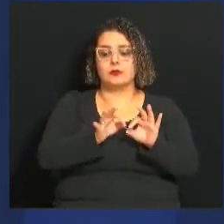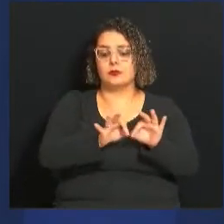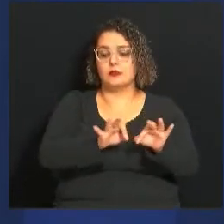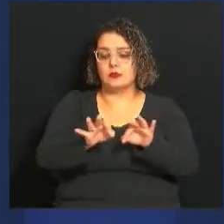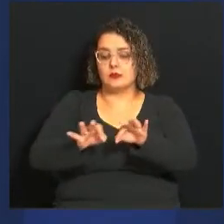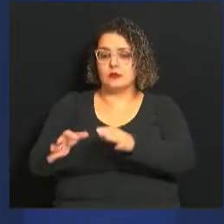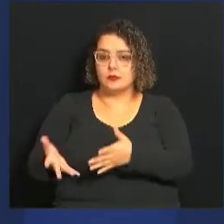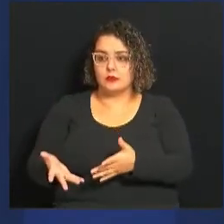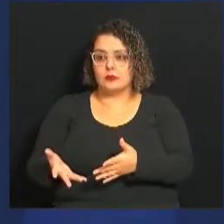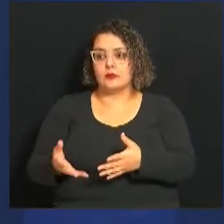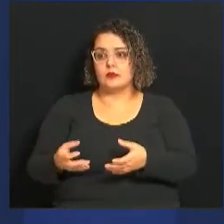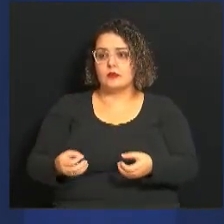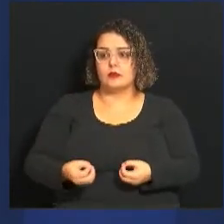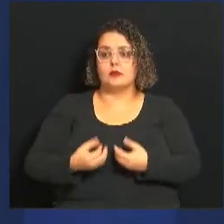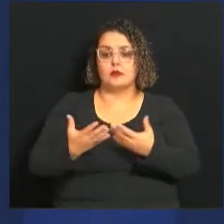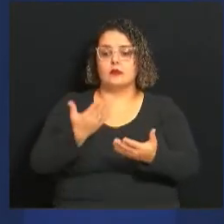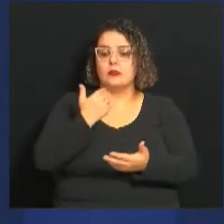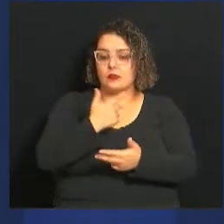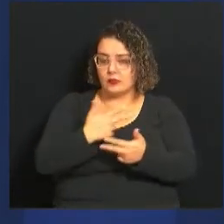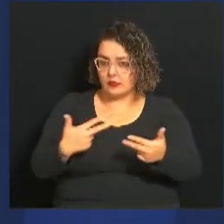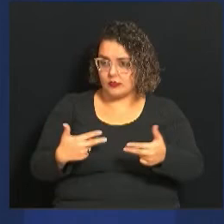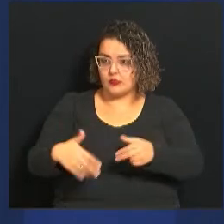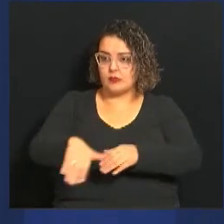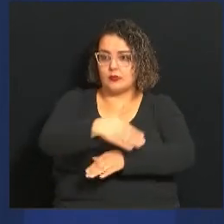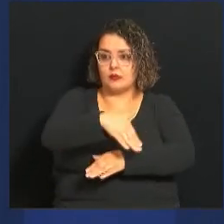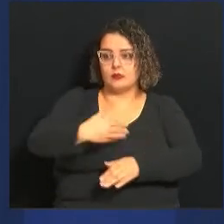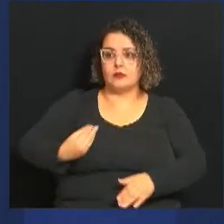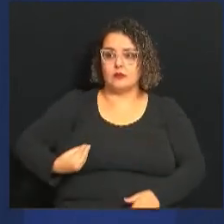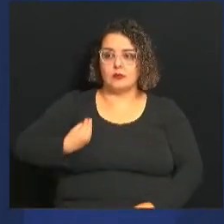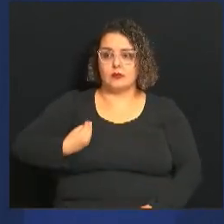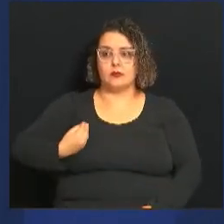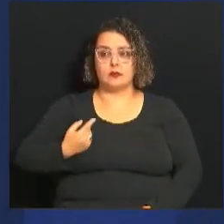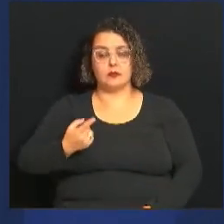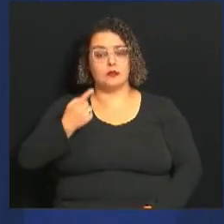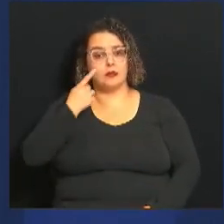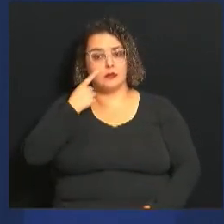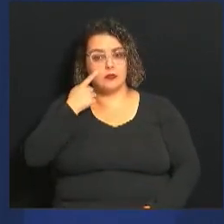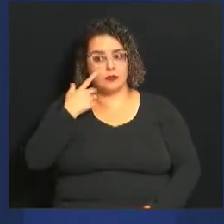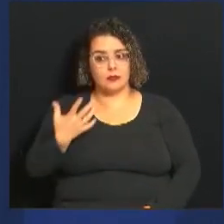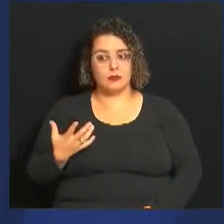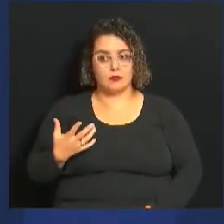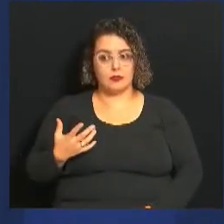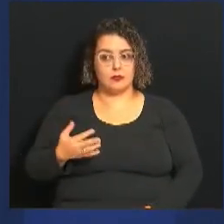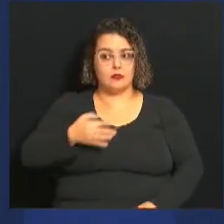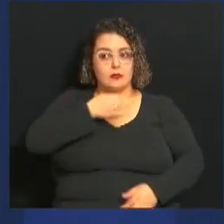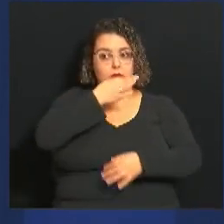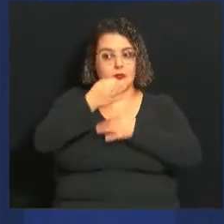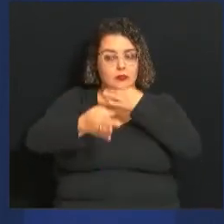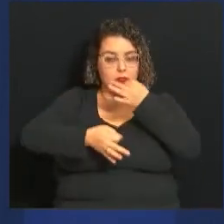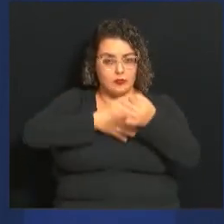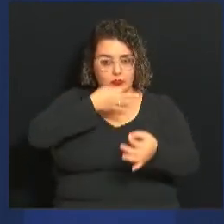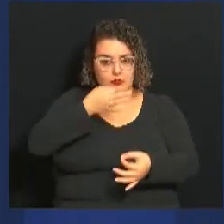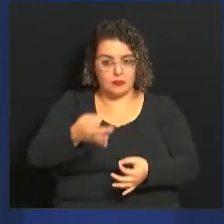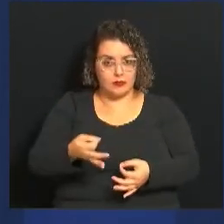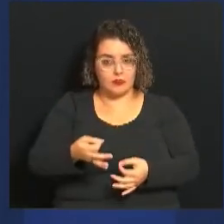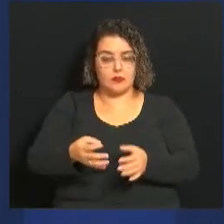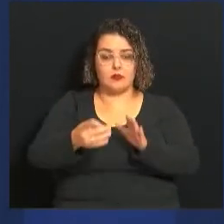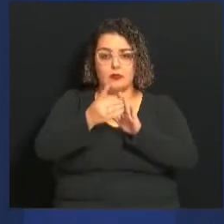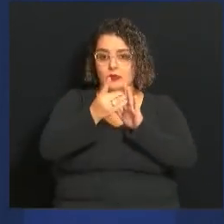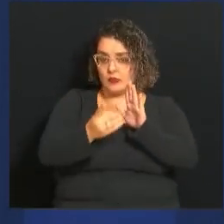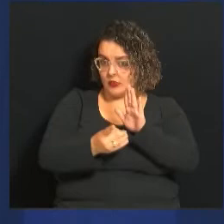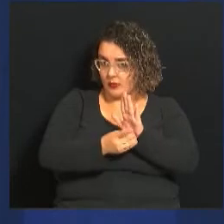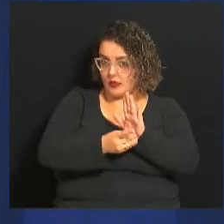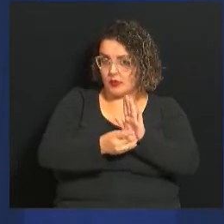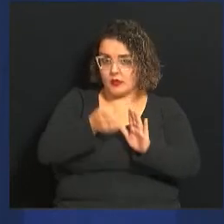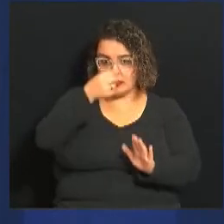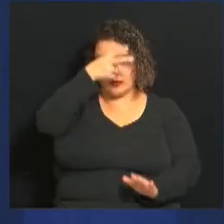o fornecimento de alimentação para a população de rua. Veja, a crítica que a gente fez foi que esse decreto do prefeito não